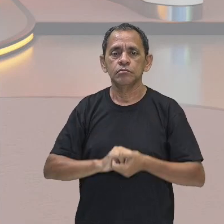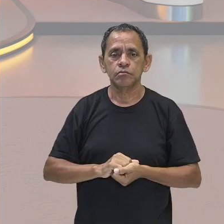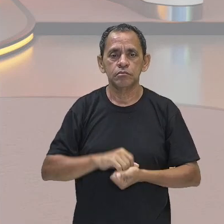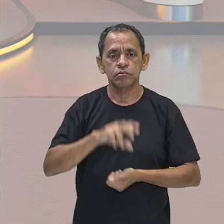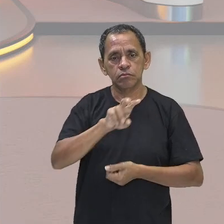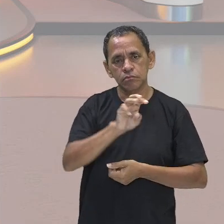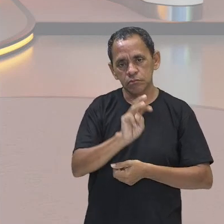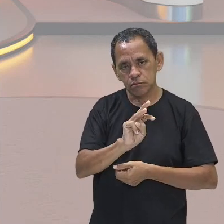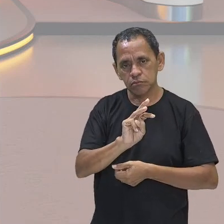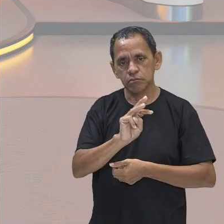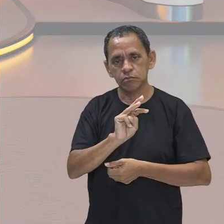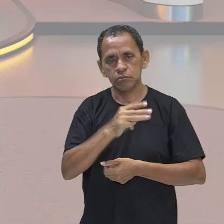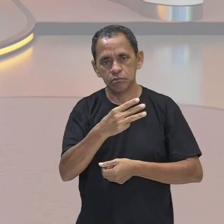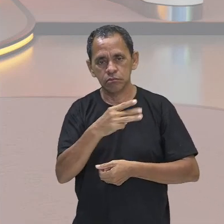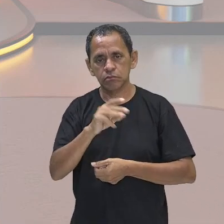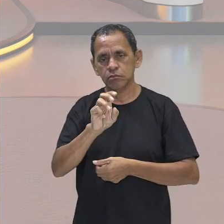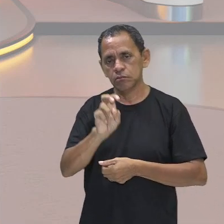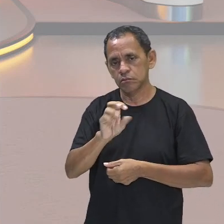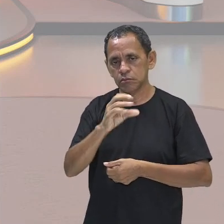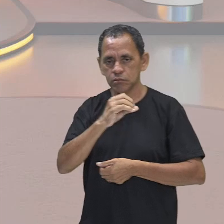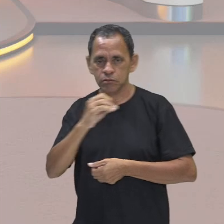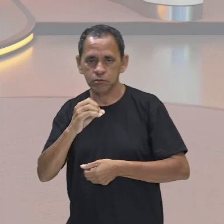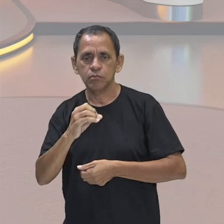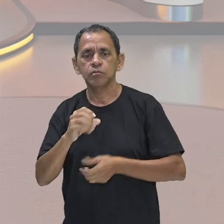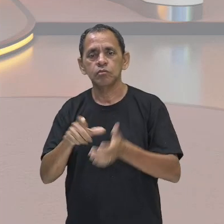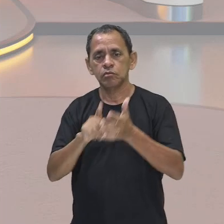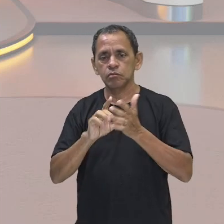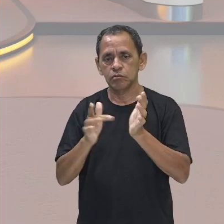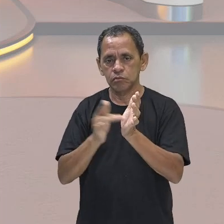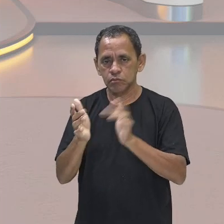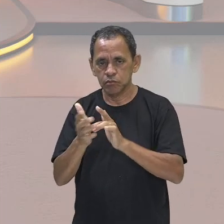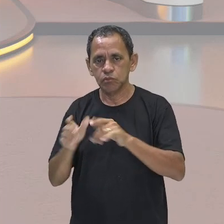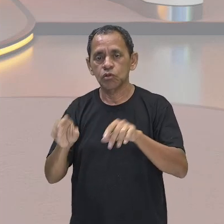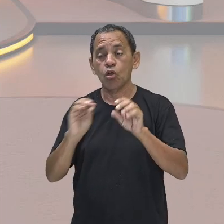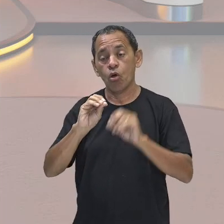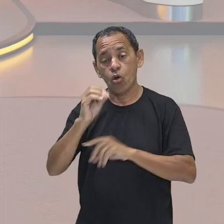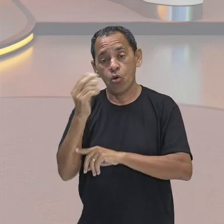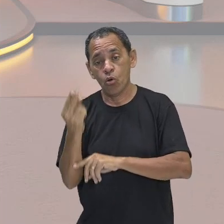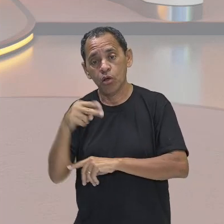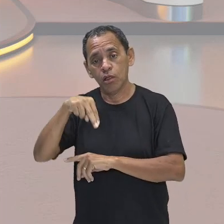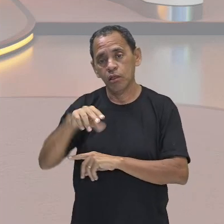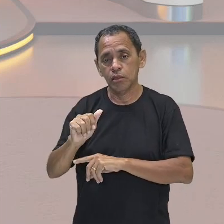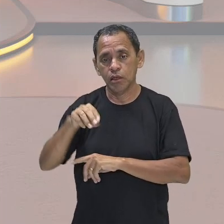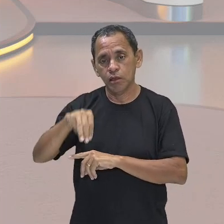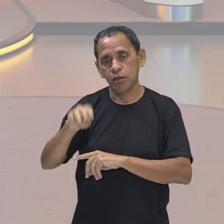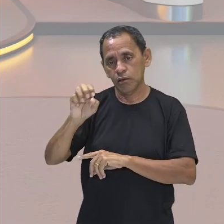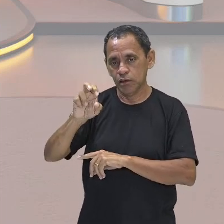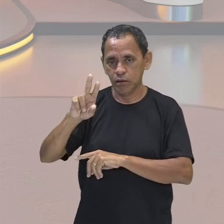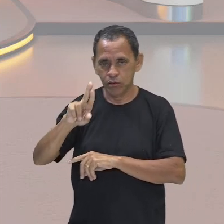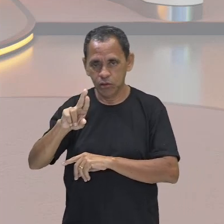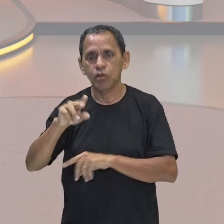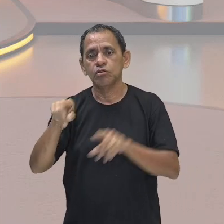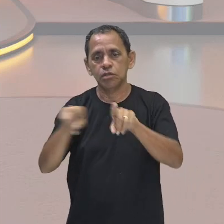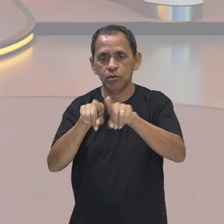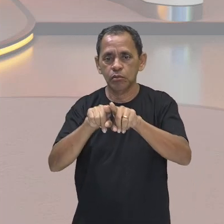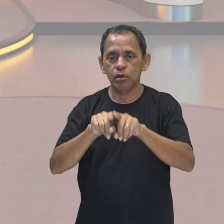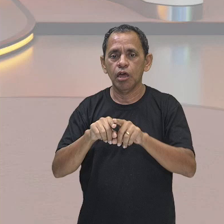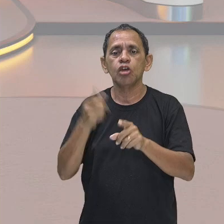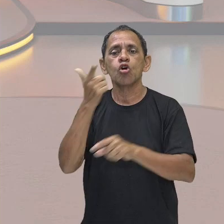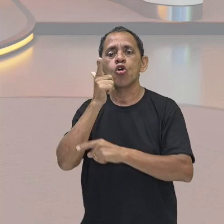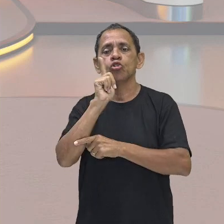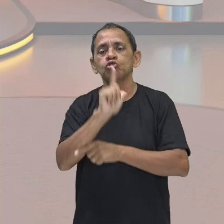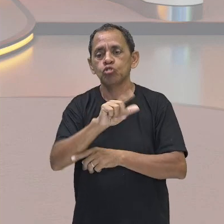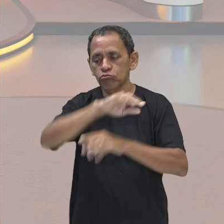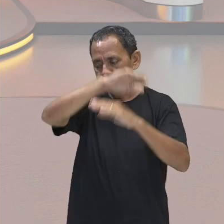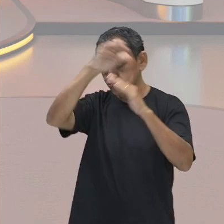o rei do Alto Egito, Menes ou Namer, né, como também ele é conhecido, conquistou o Baixo Egito, unificando então